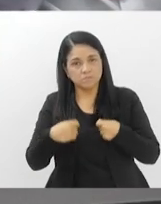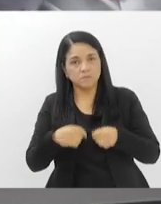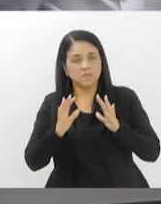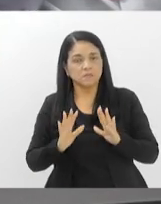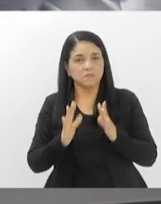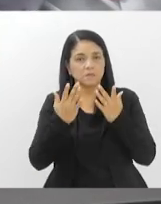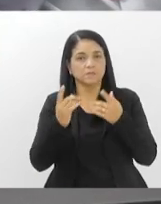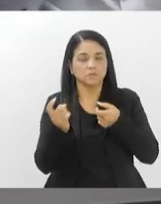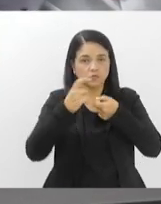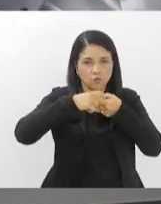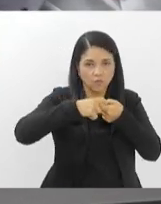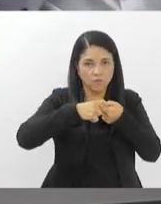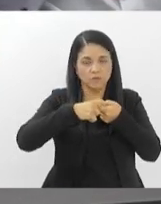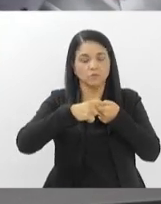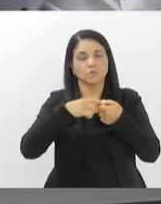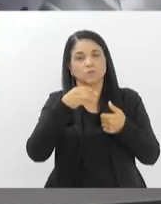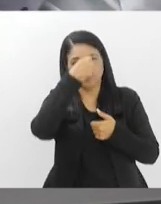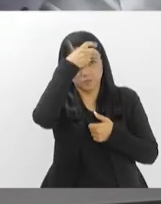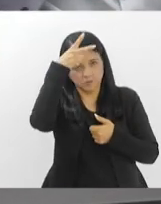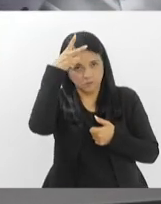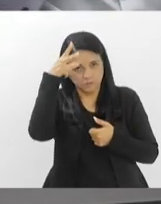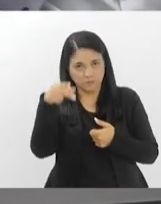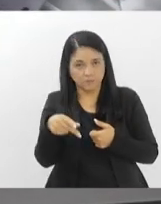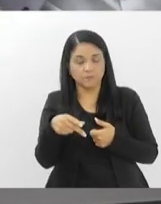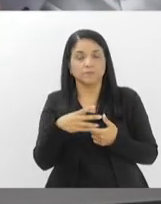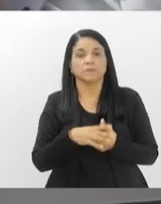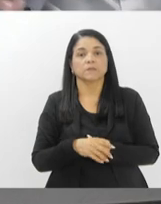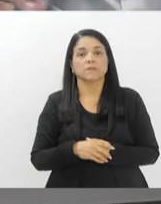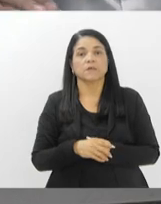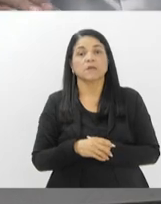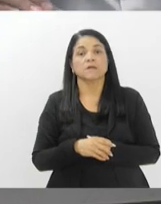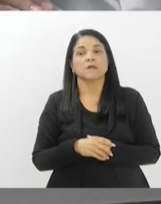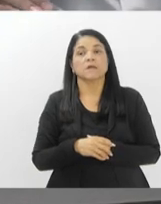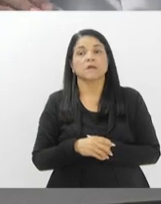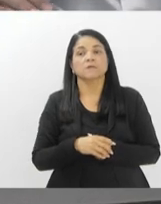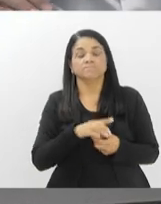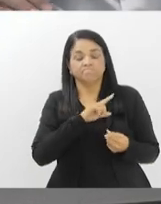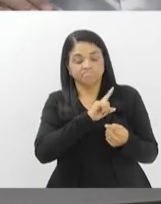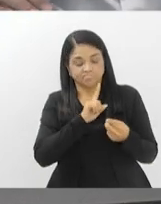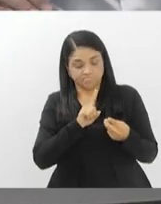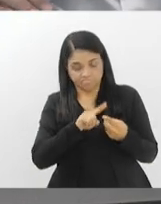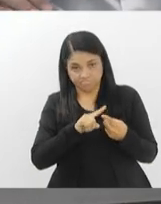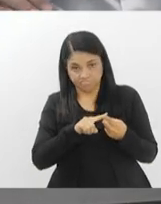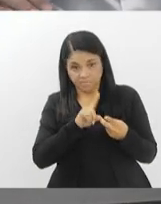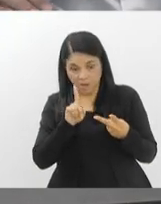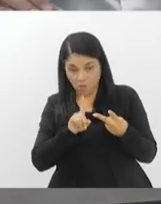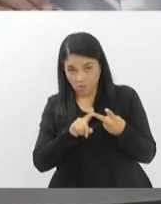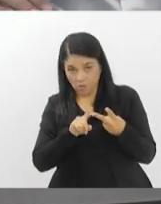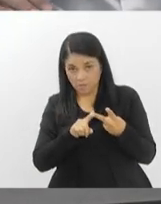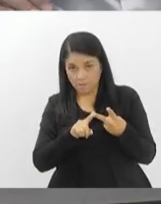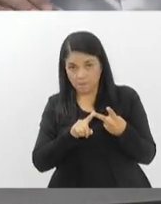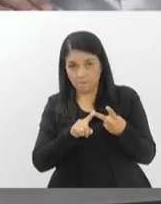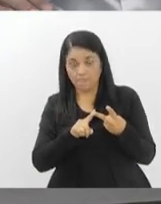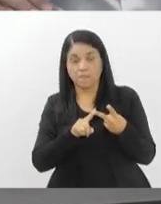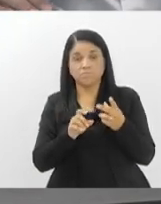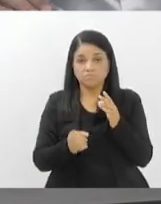celebração de convênios com municípios. Essa é uma delas. E a outra... cria o Programa Integrado